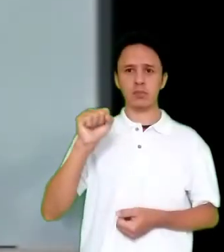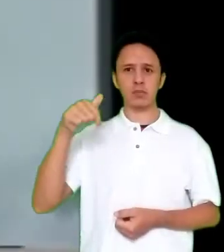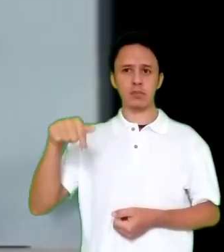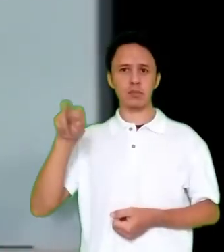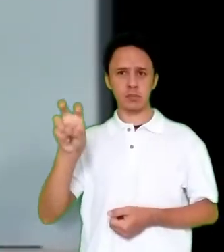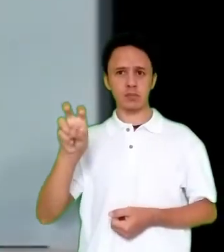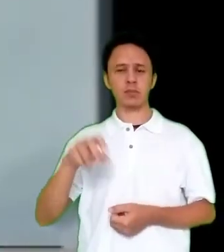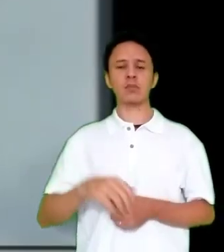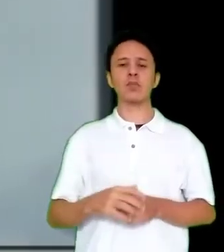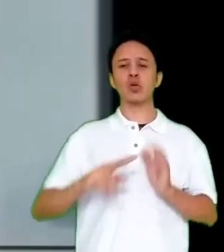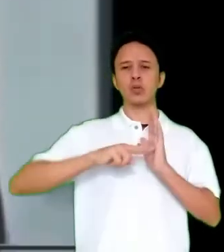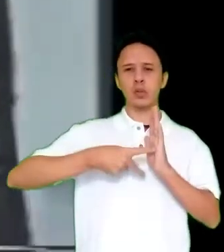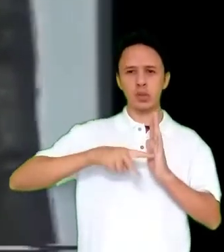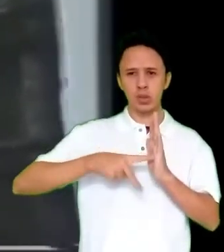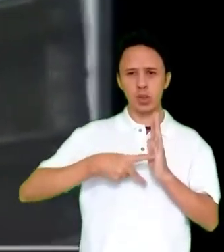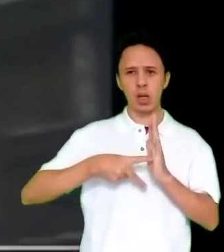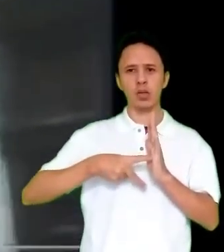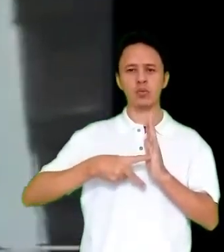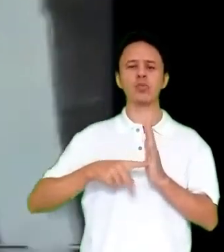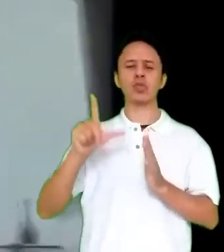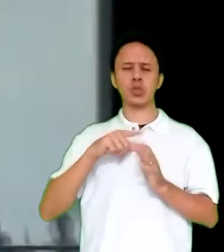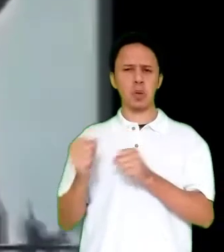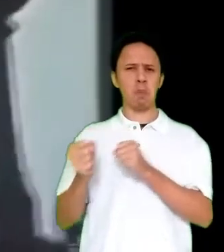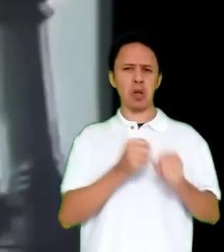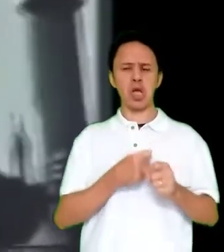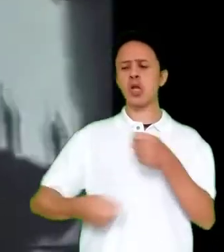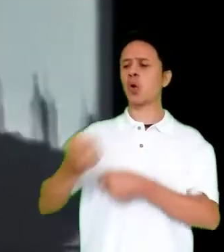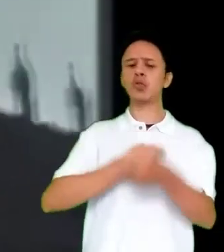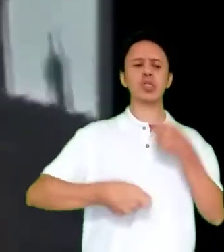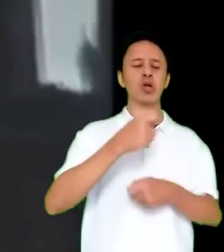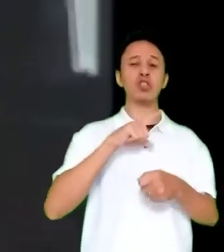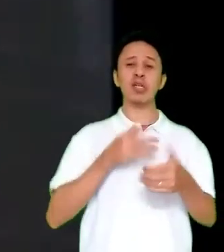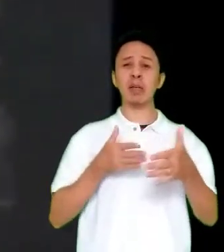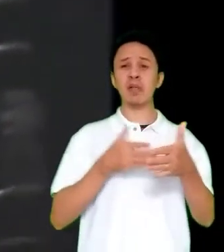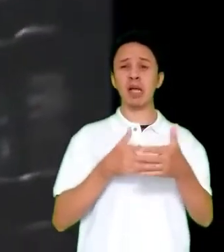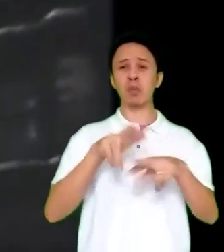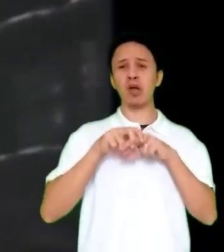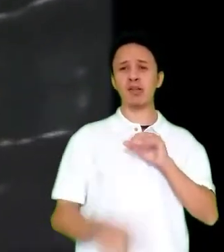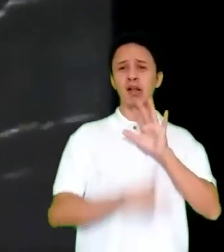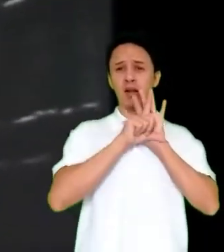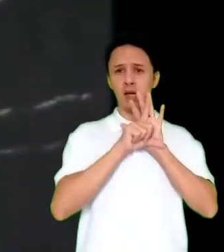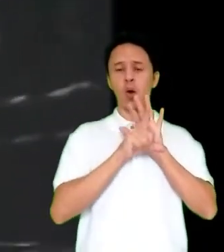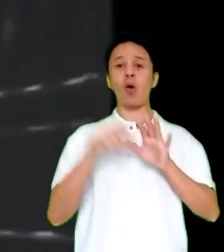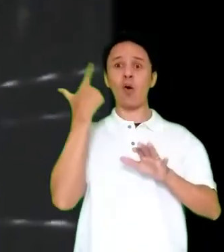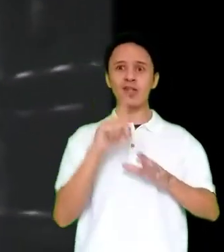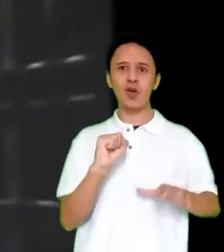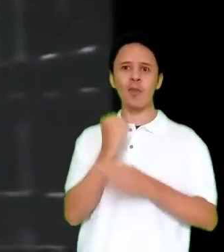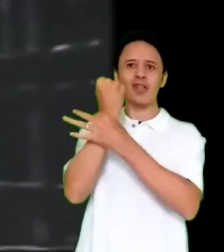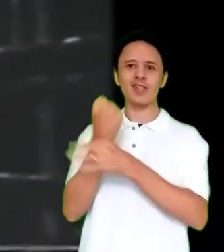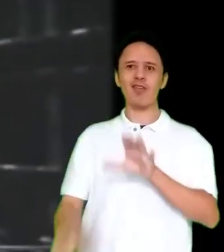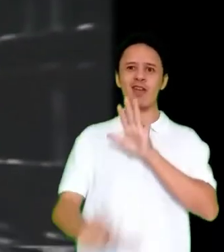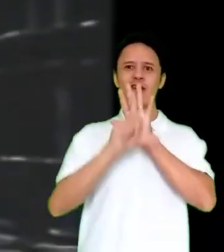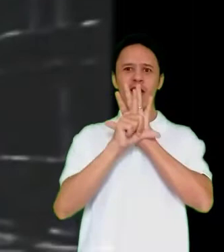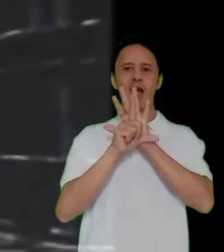E em 1875, os sindicatos, que até aquela data tinham seus poderes de negociação limitados por lei,